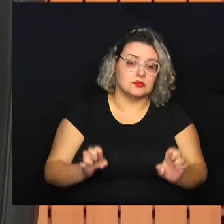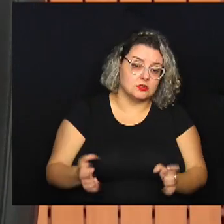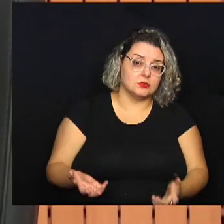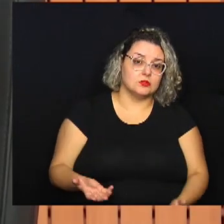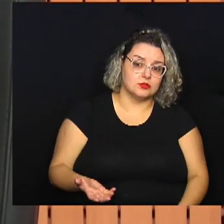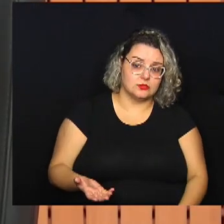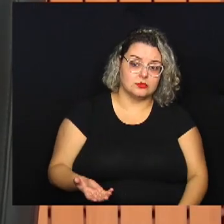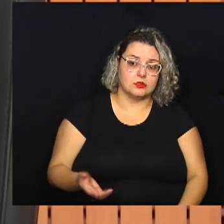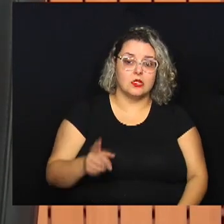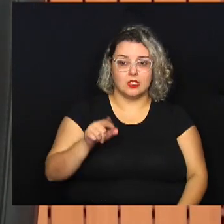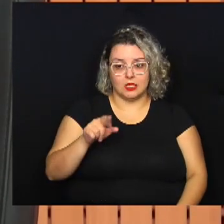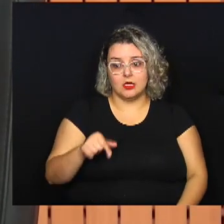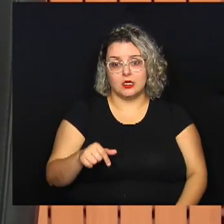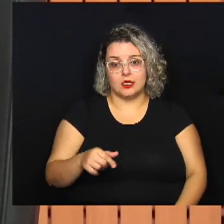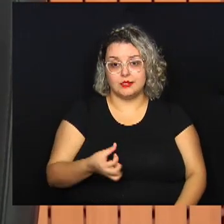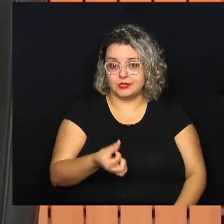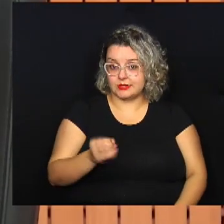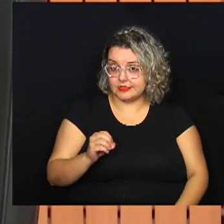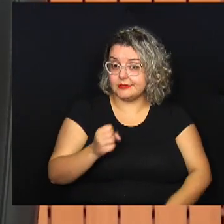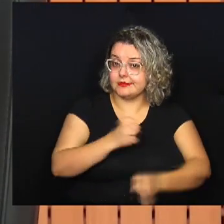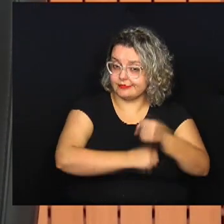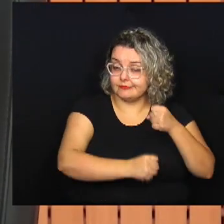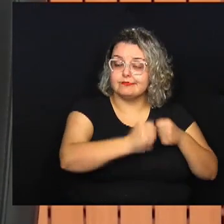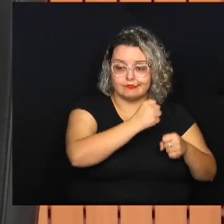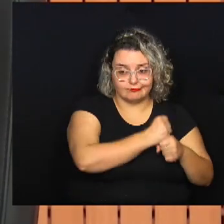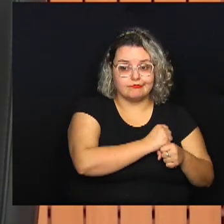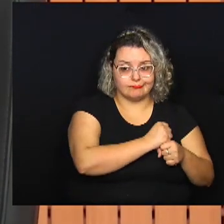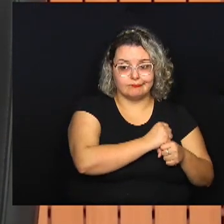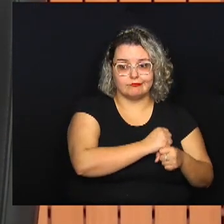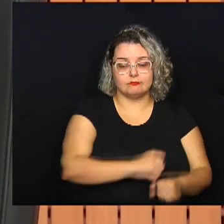é de 60 anos atrás, né?